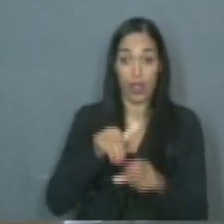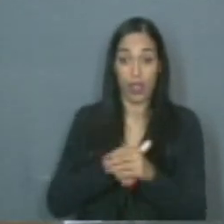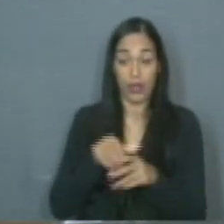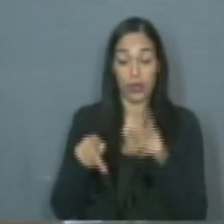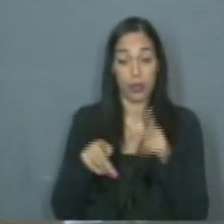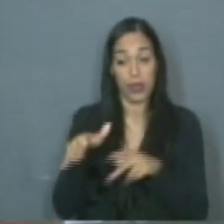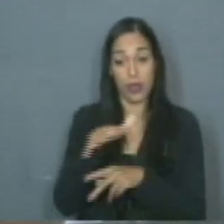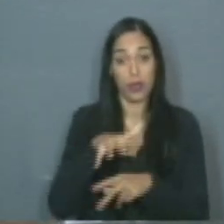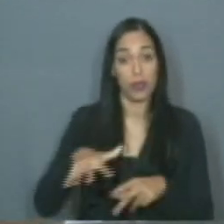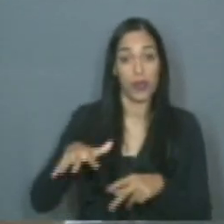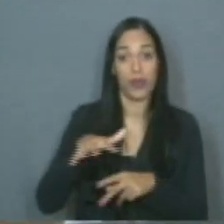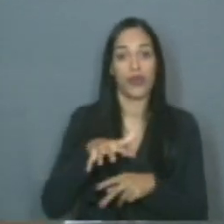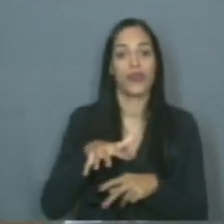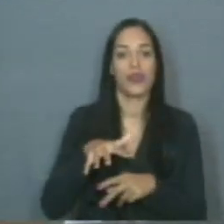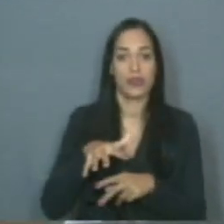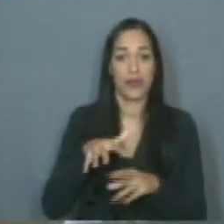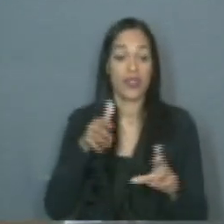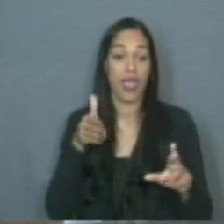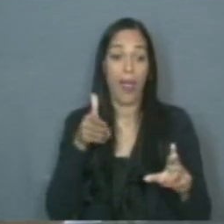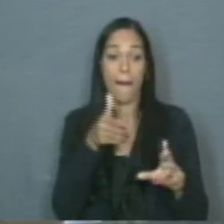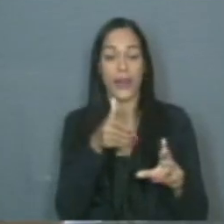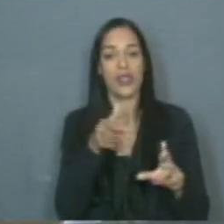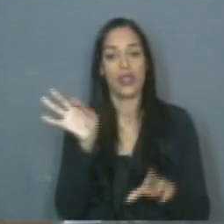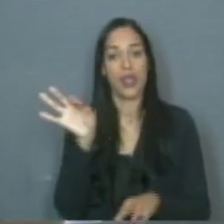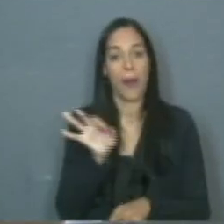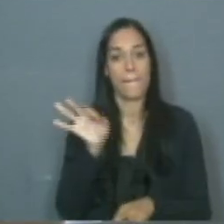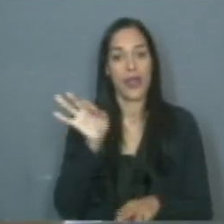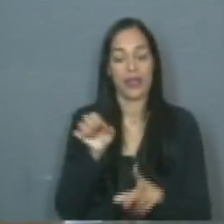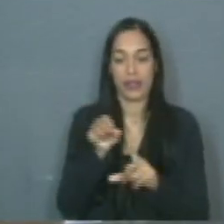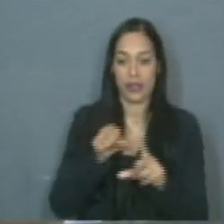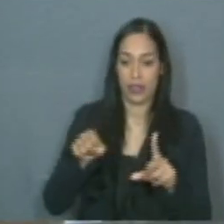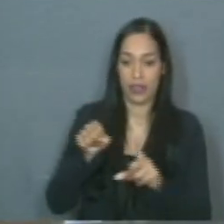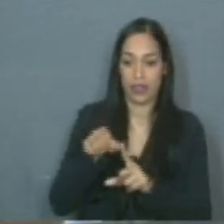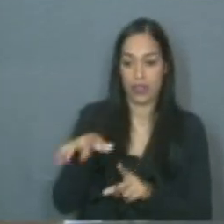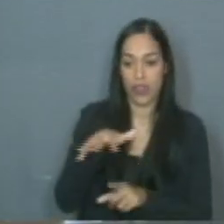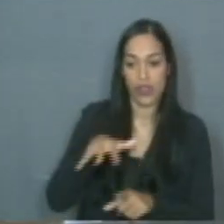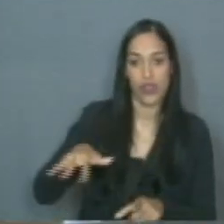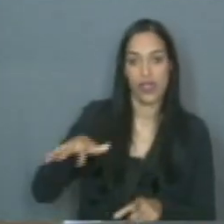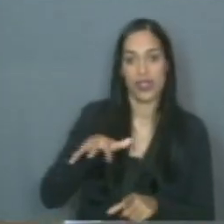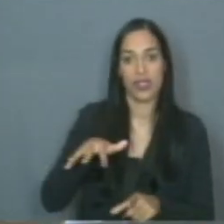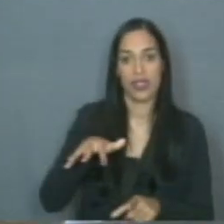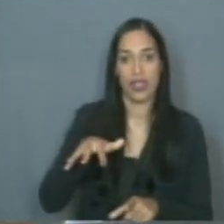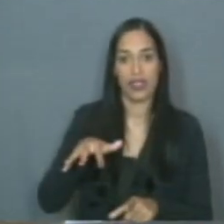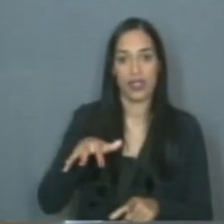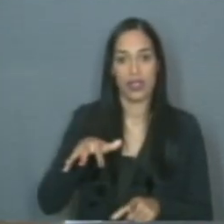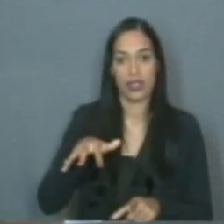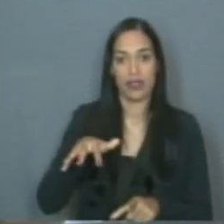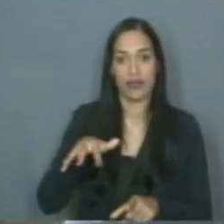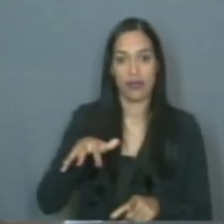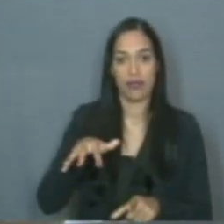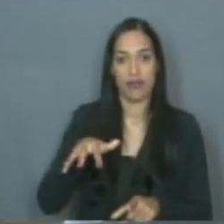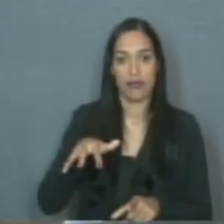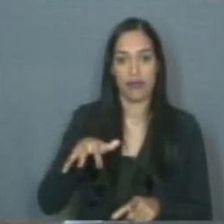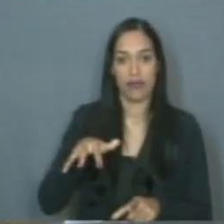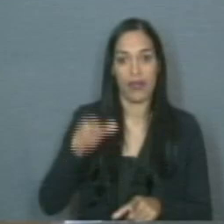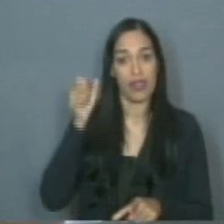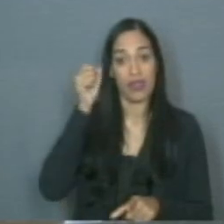falar, não pode representar uma parcela da sociedade, atacando ideias, não pessoas,